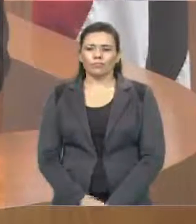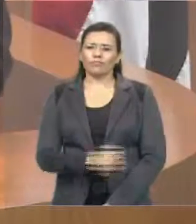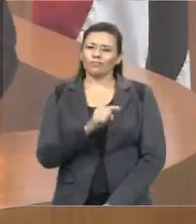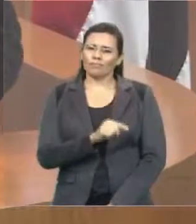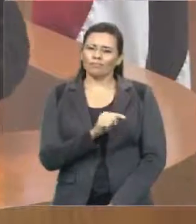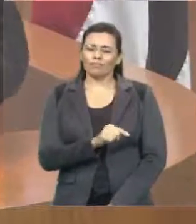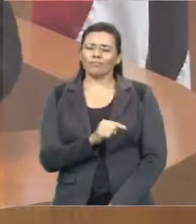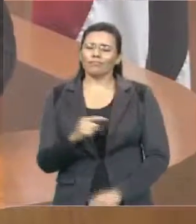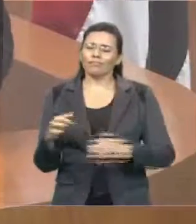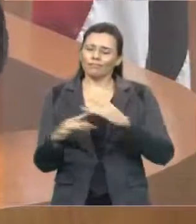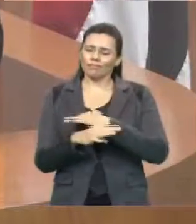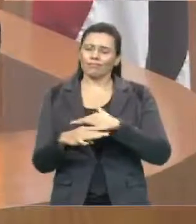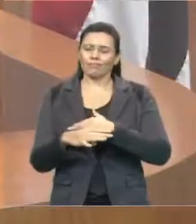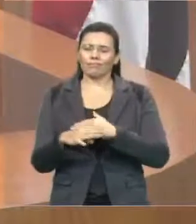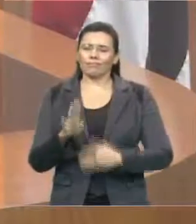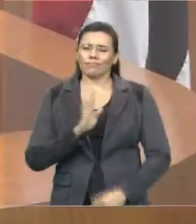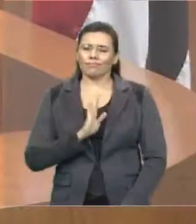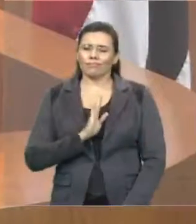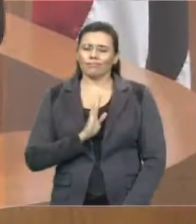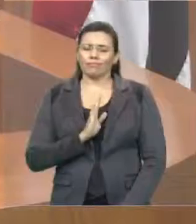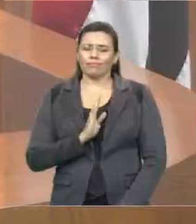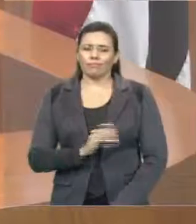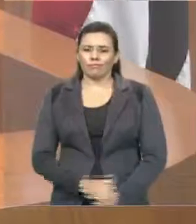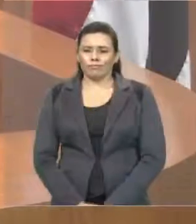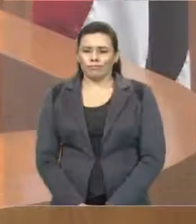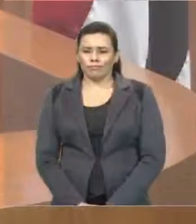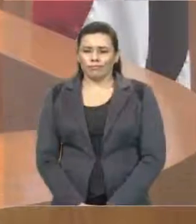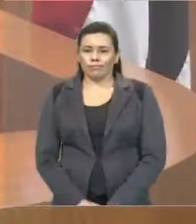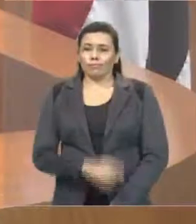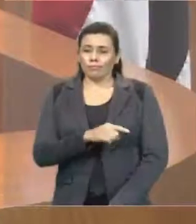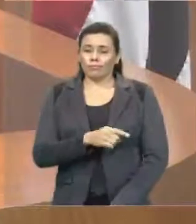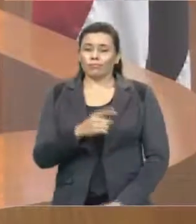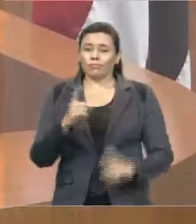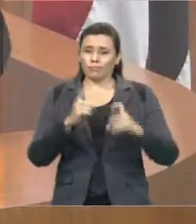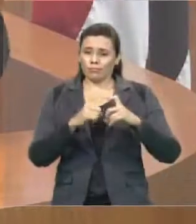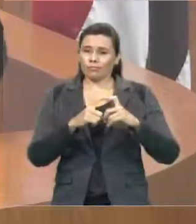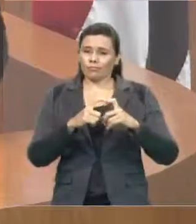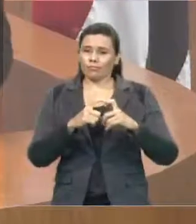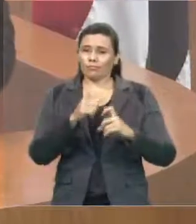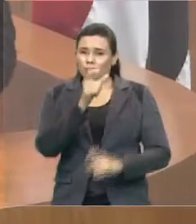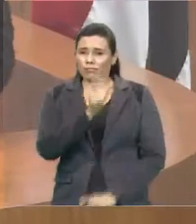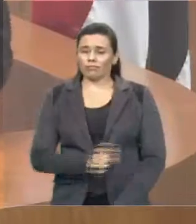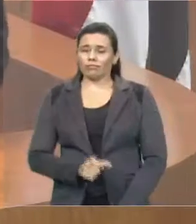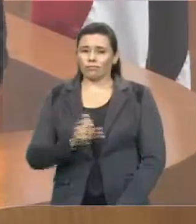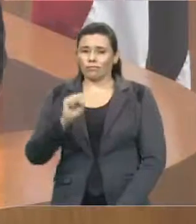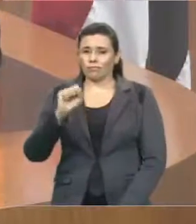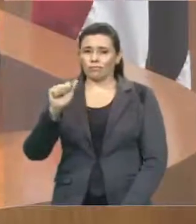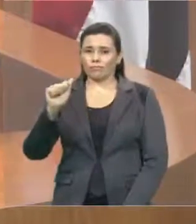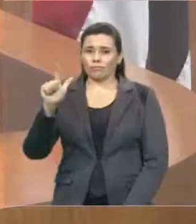E o doutor Raimundo Salazar fez uma denúncia que ele, inclusive,